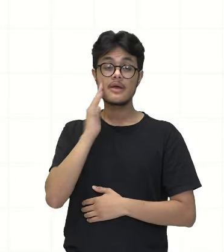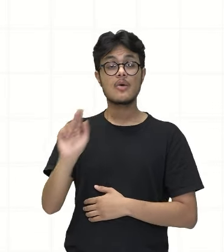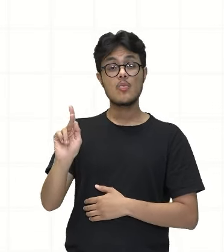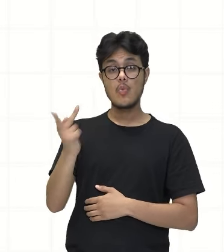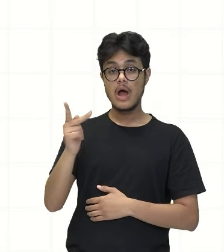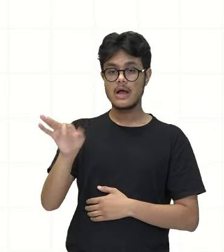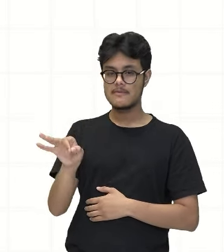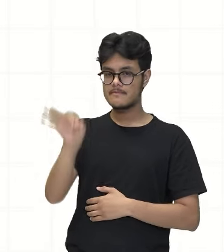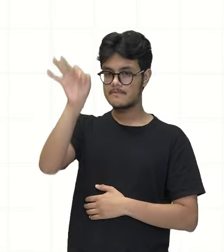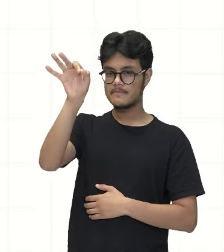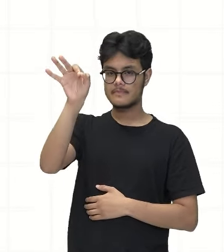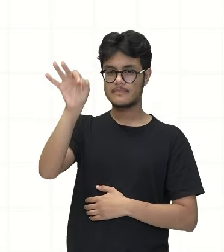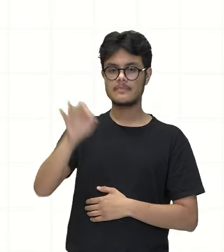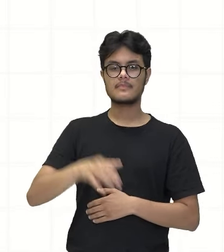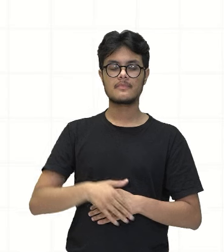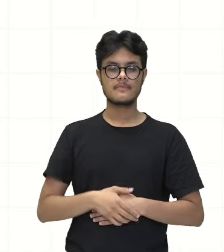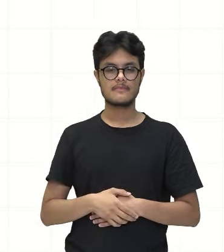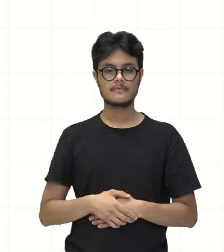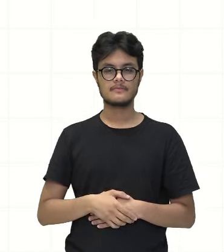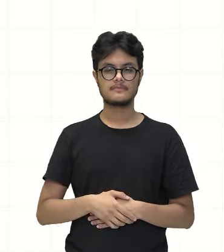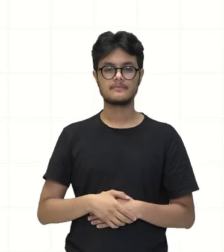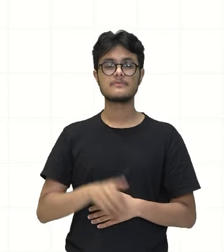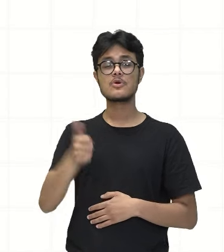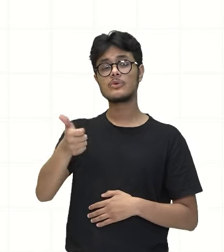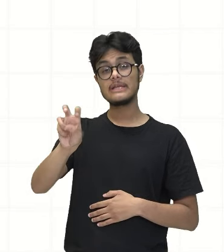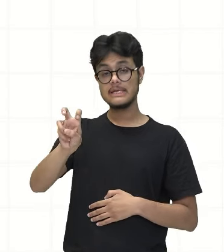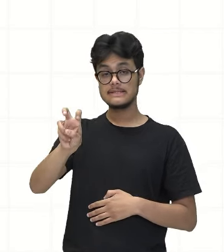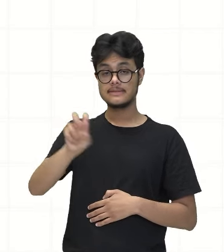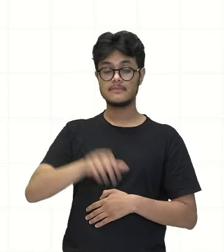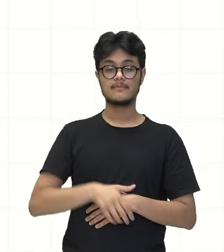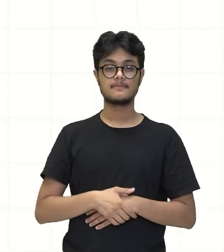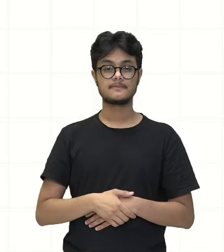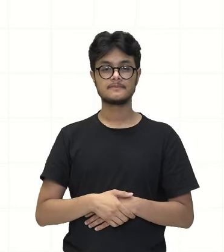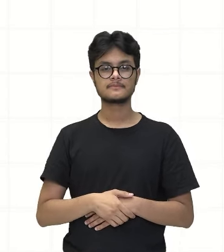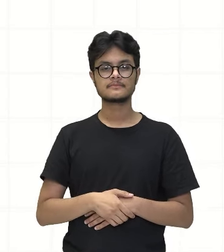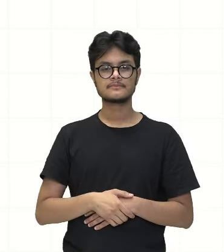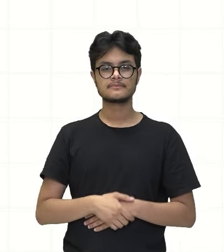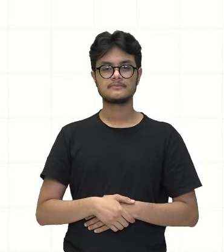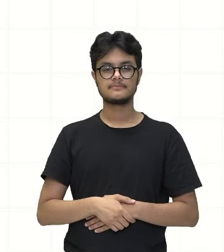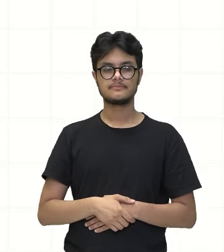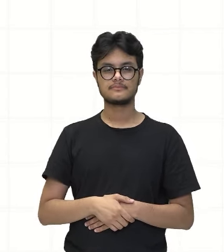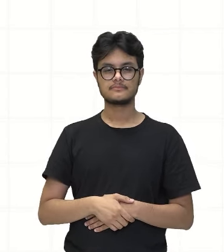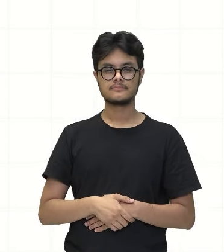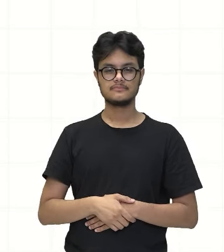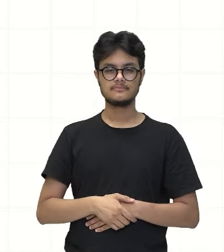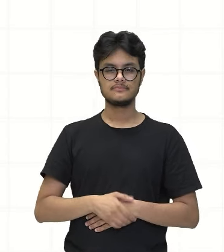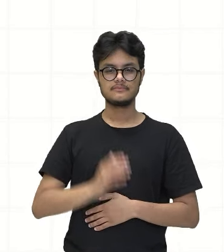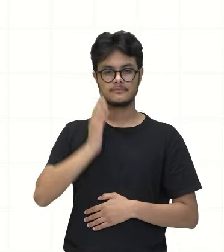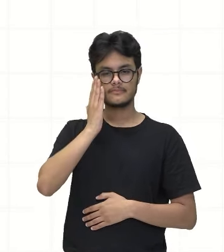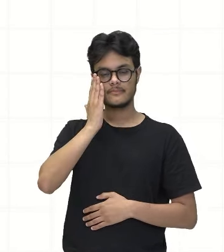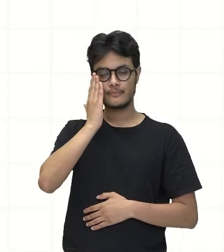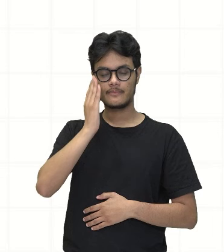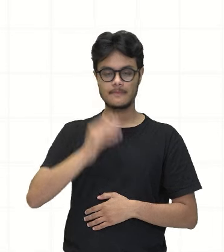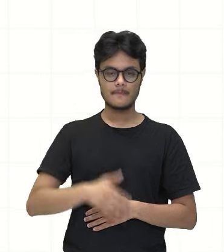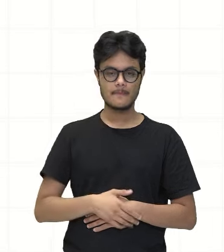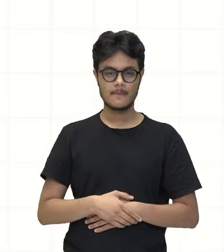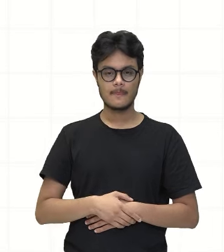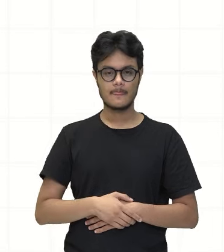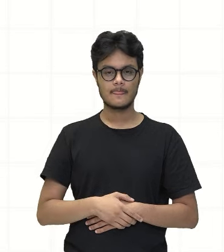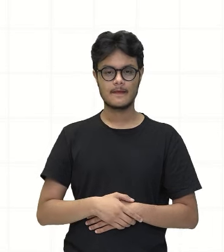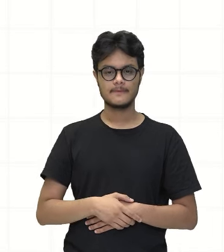que é essa medida aqui de azul, vale 15. Né? E se a gente colocar aqui as outras letrinhas b e